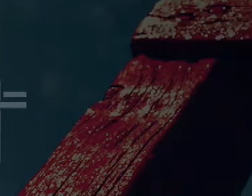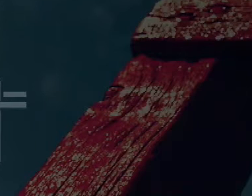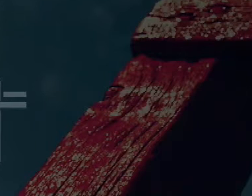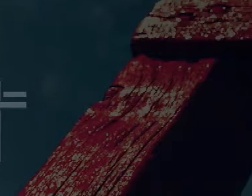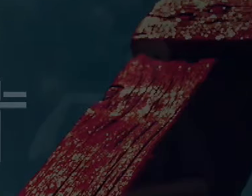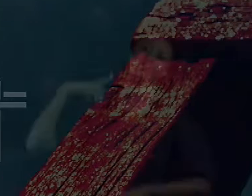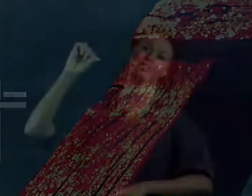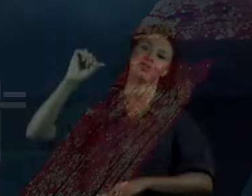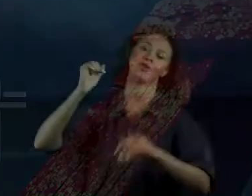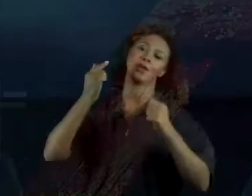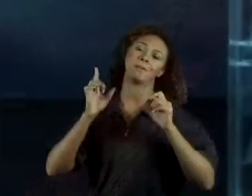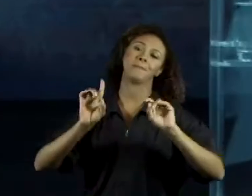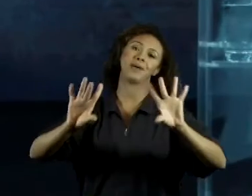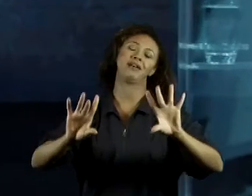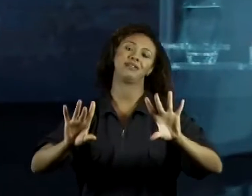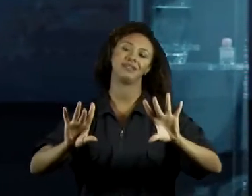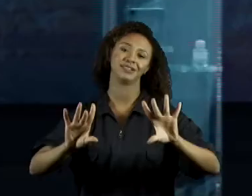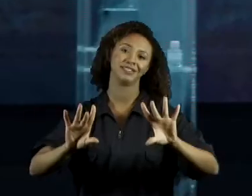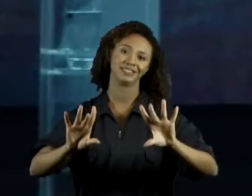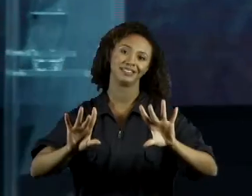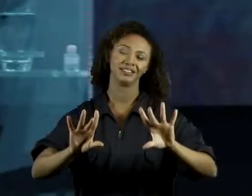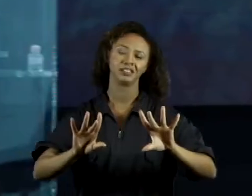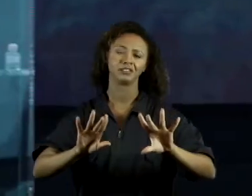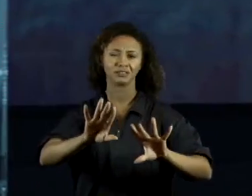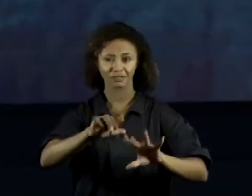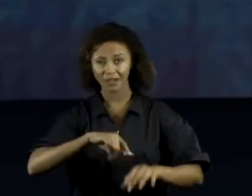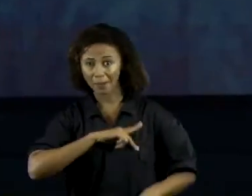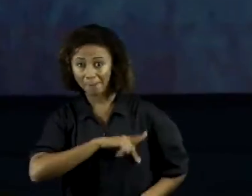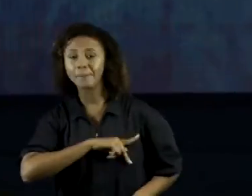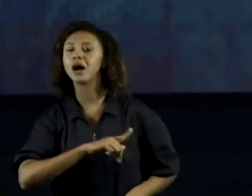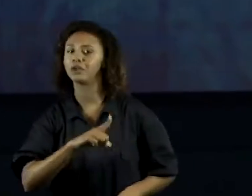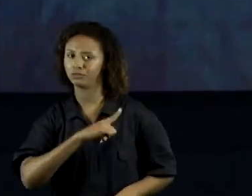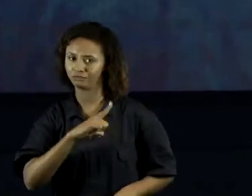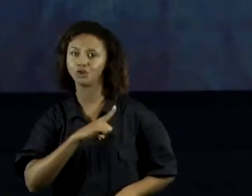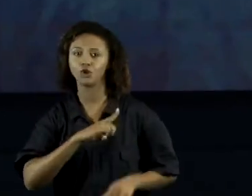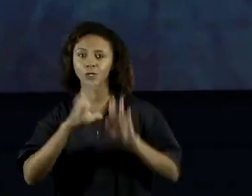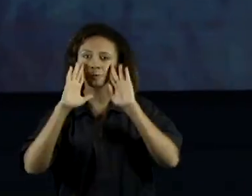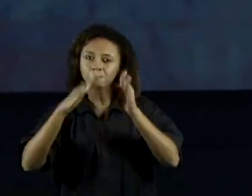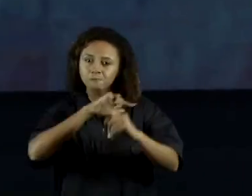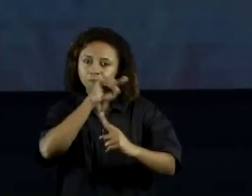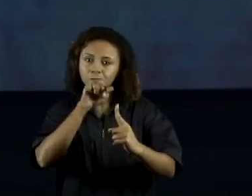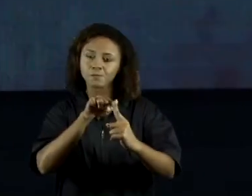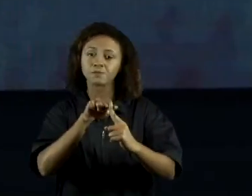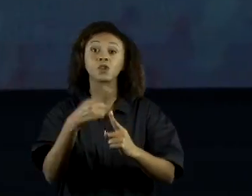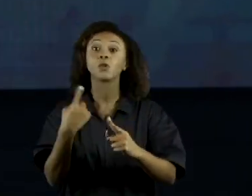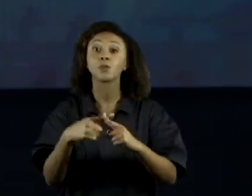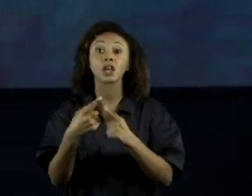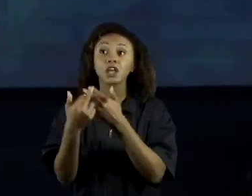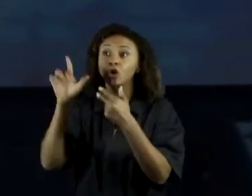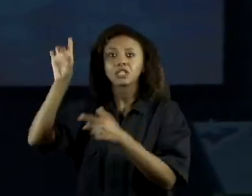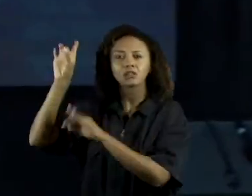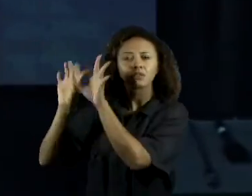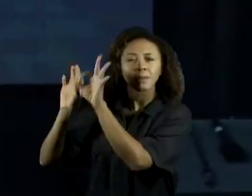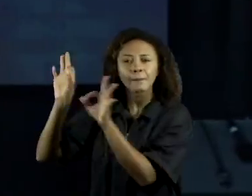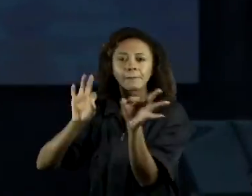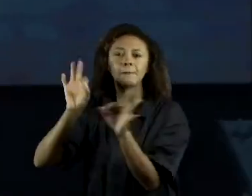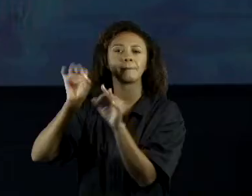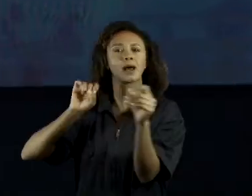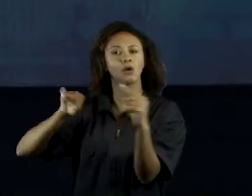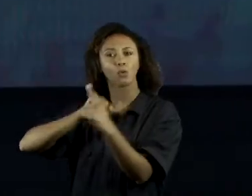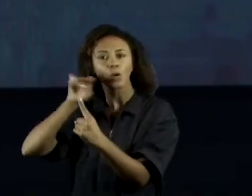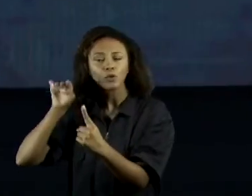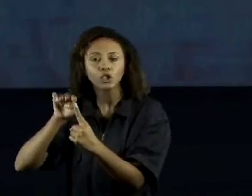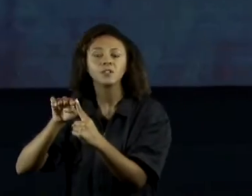O apóstolo Paulo era um homem obstinado. Ele amava tanto o propósito de Deus que algumas vezes ele